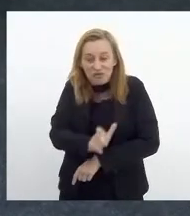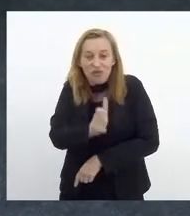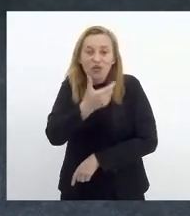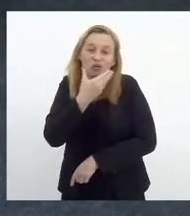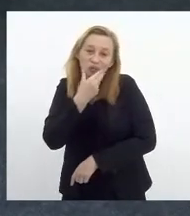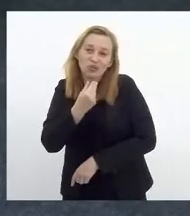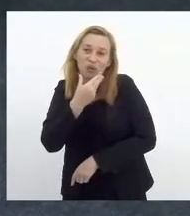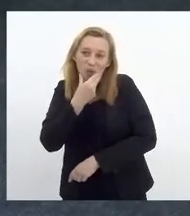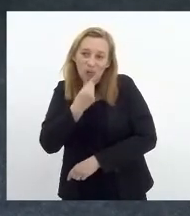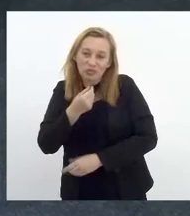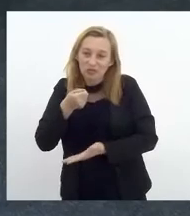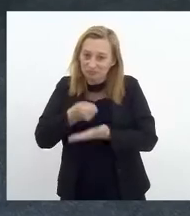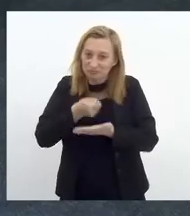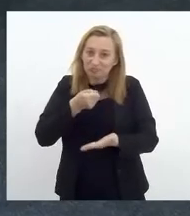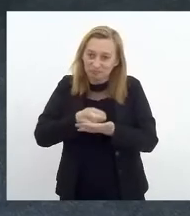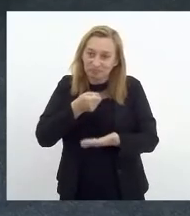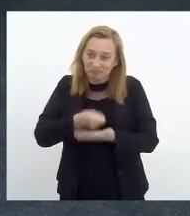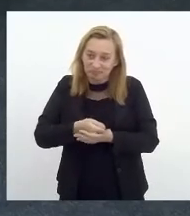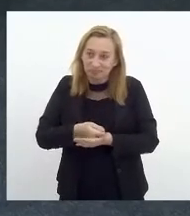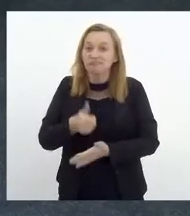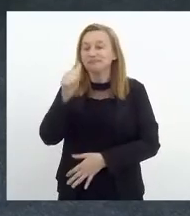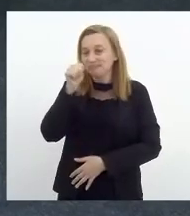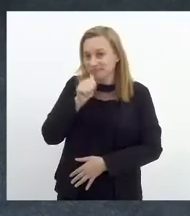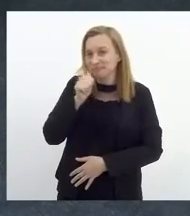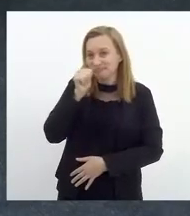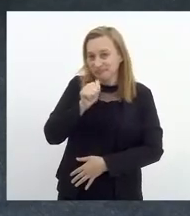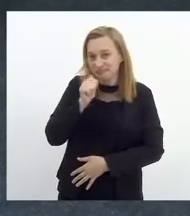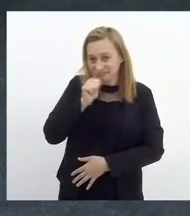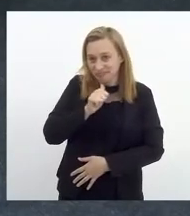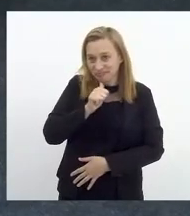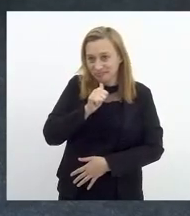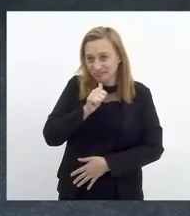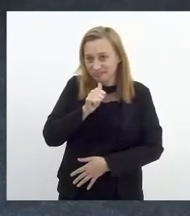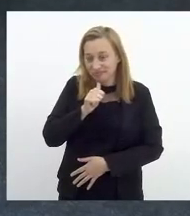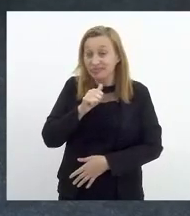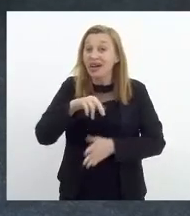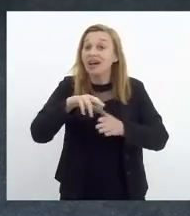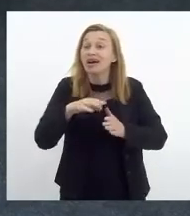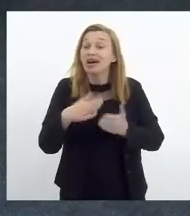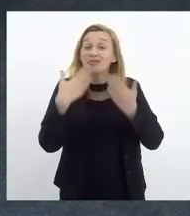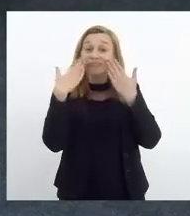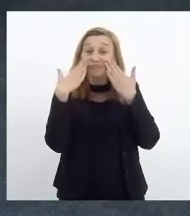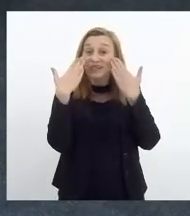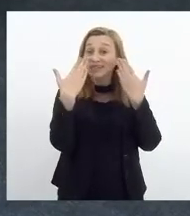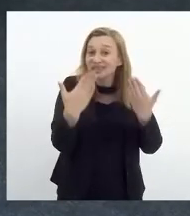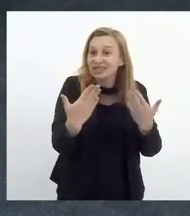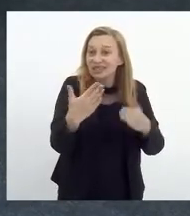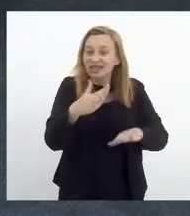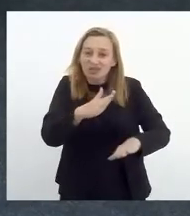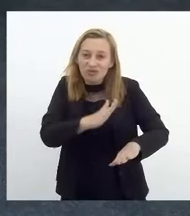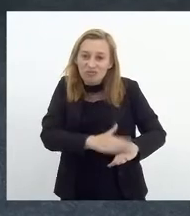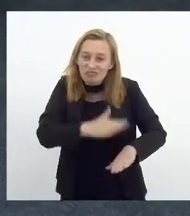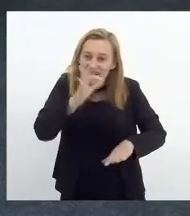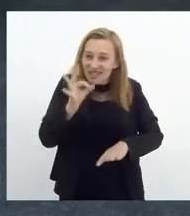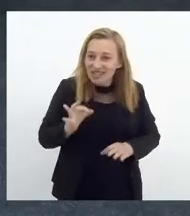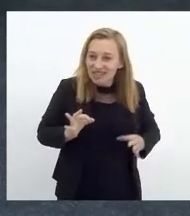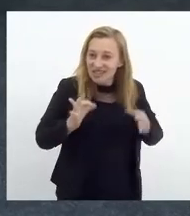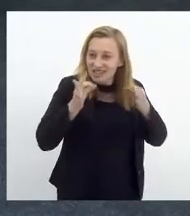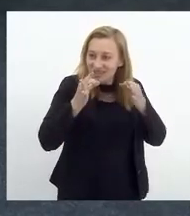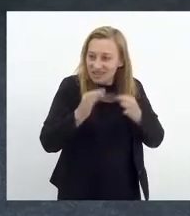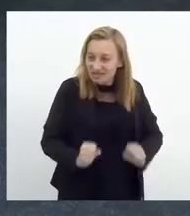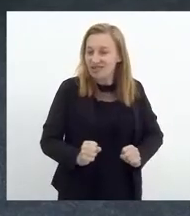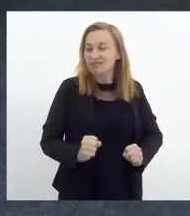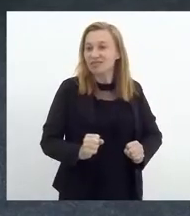masculino que obriga as mulheres a apresentar com mais firmeza a